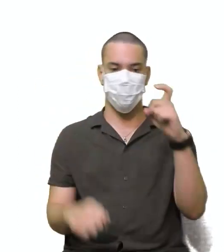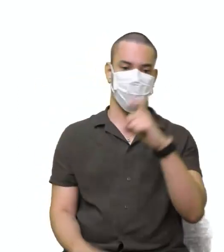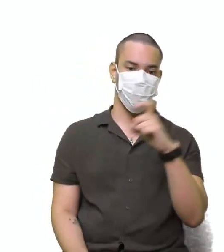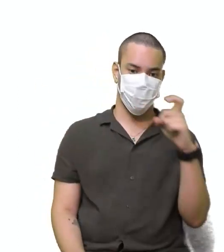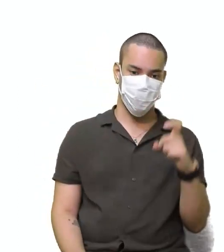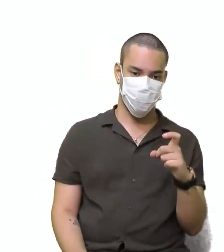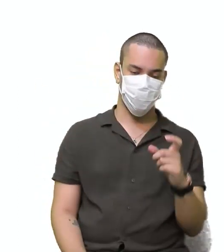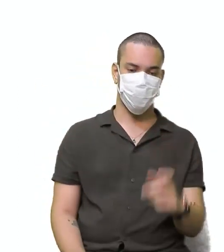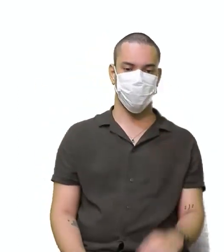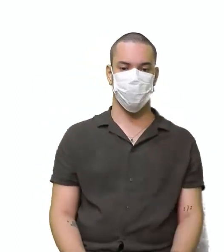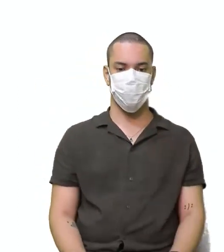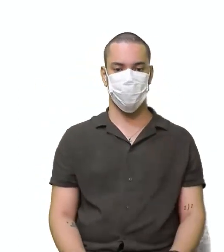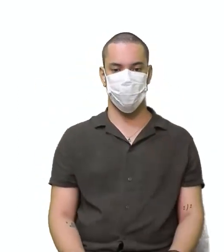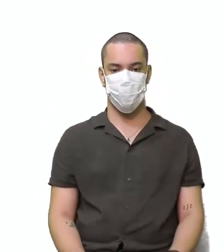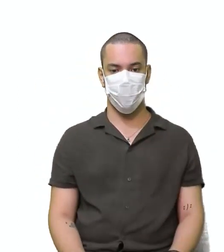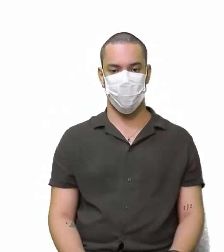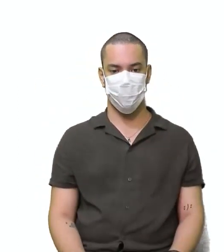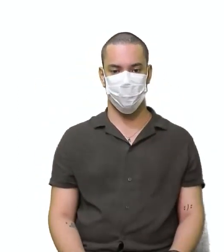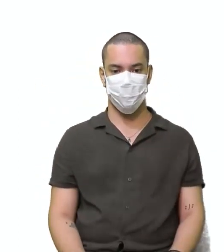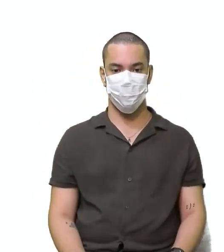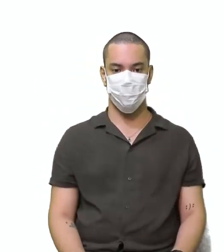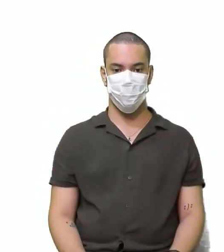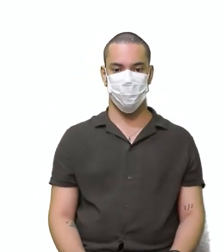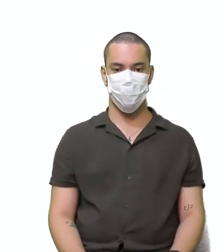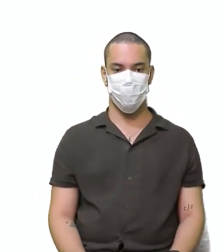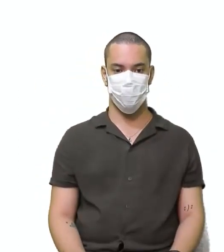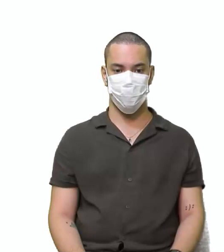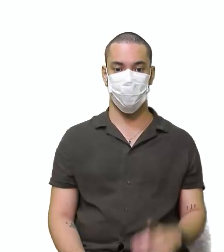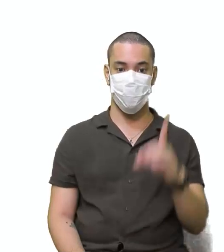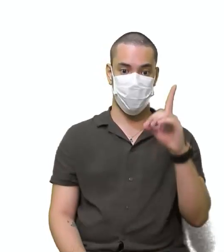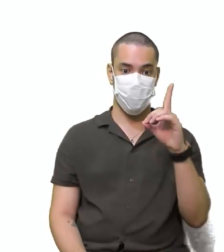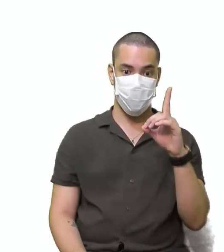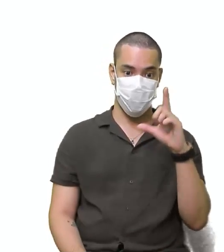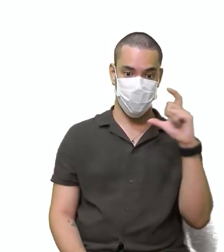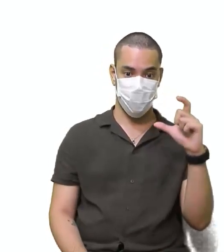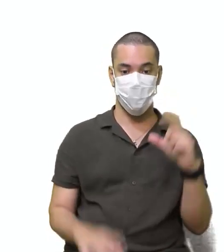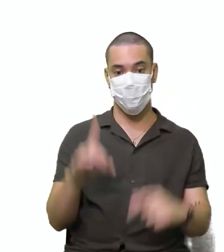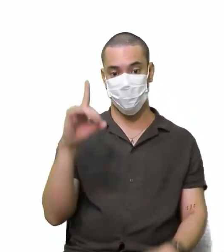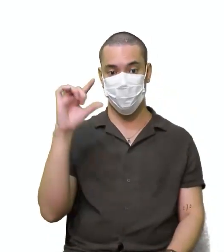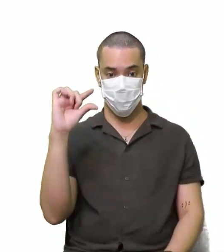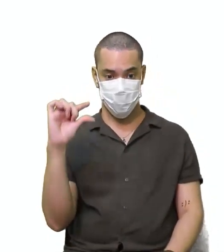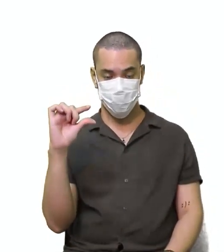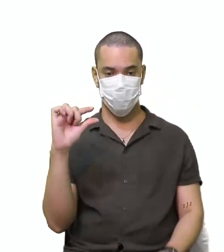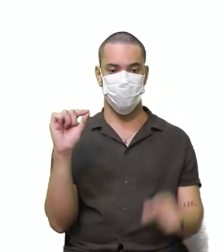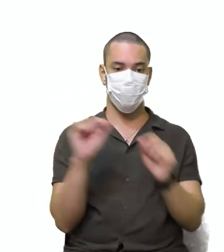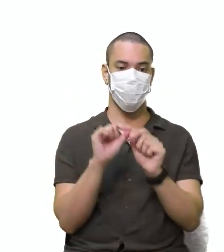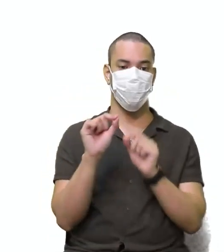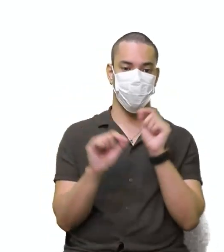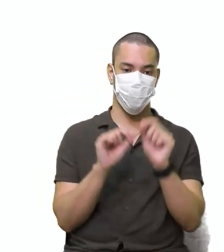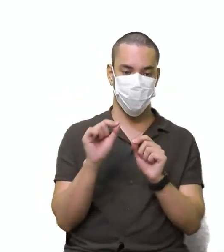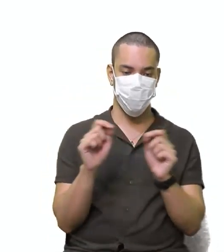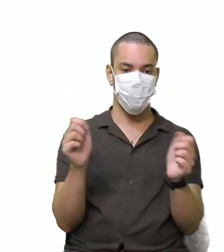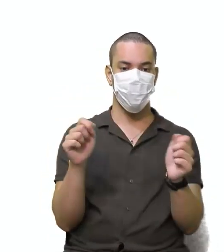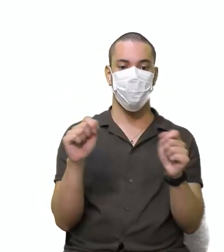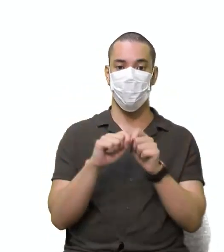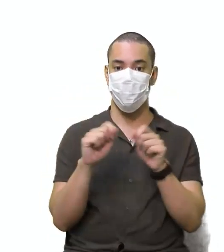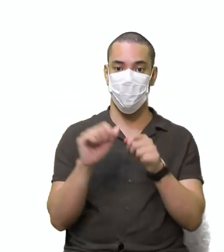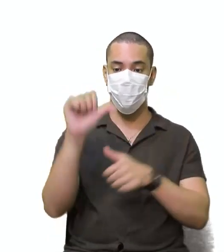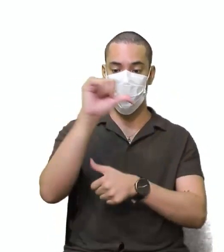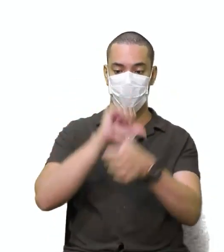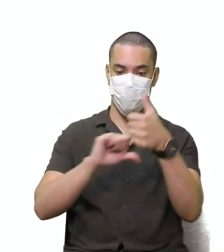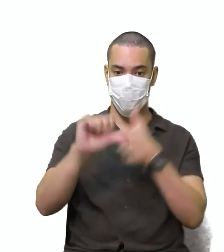Dzão, Dzinho. Esse Dzinho não quer sair. Aí, eu poderia fazer aqui, ó, XDzão,